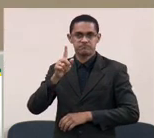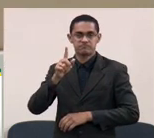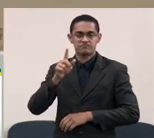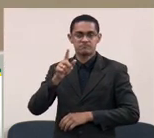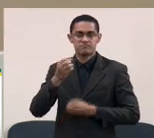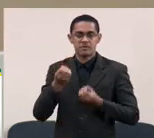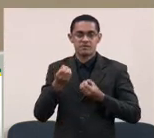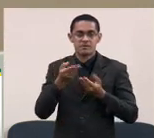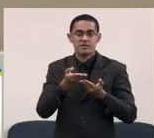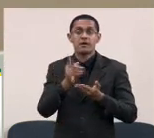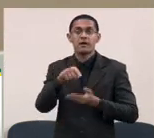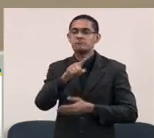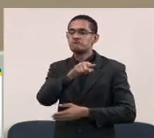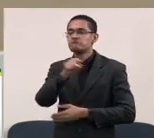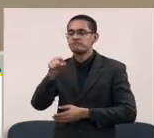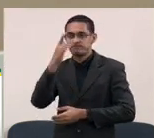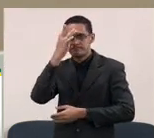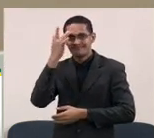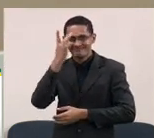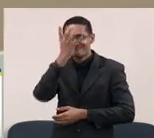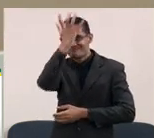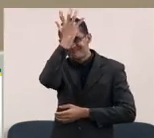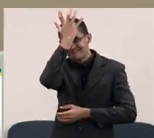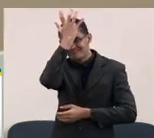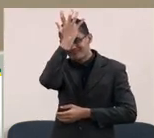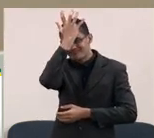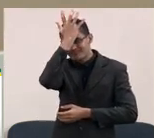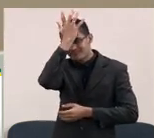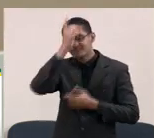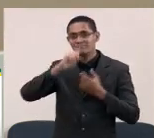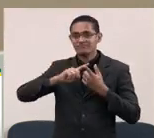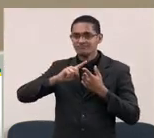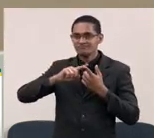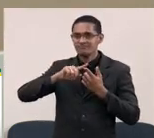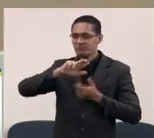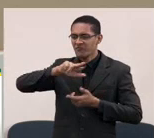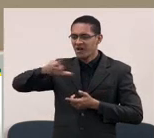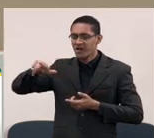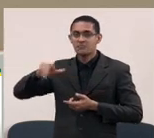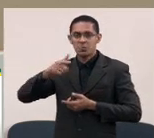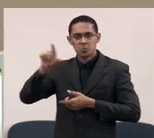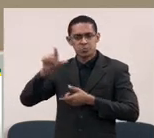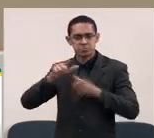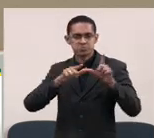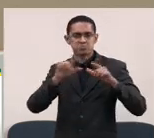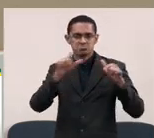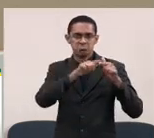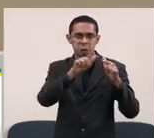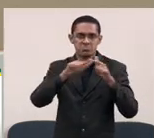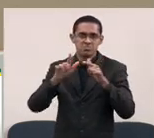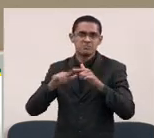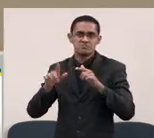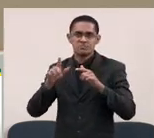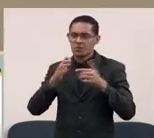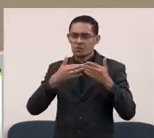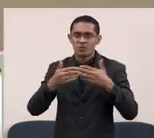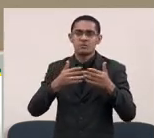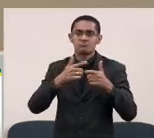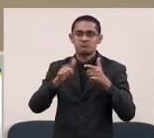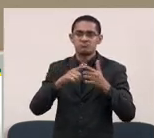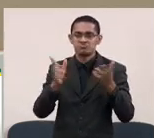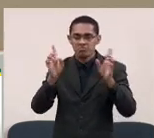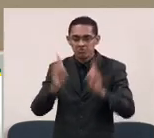aquelas pessoas que possuem o transtorno do espectro autista, como as outras que têm todo e qualquer tipo